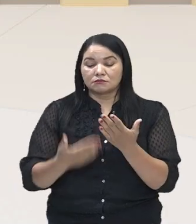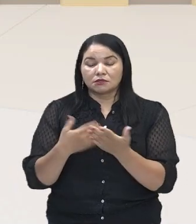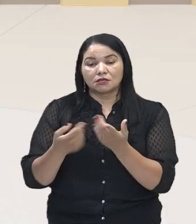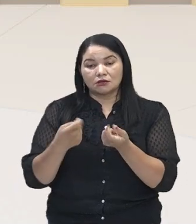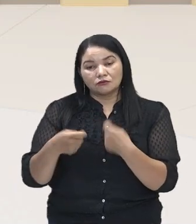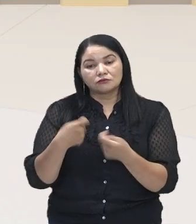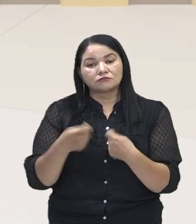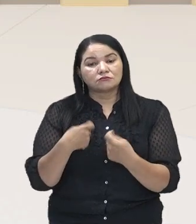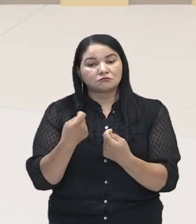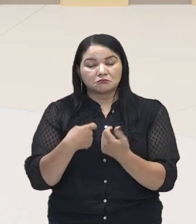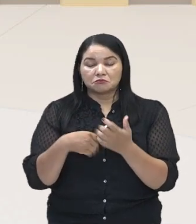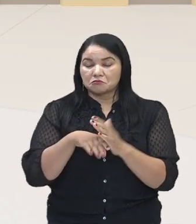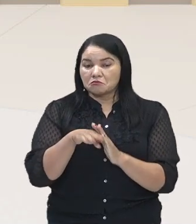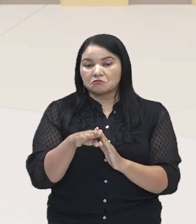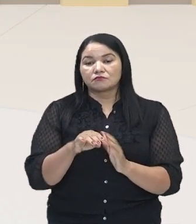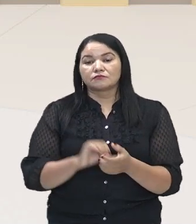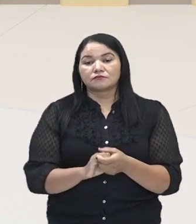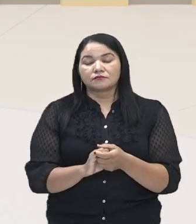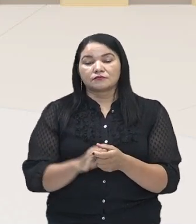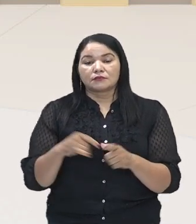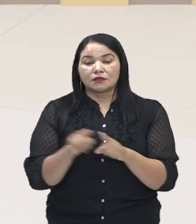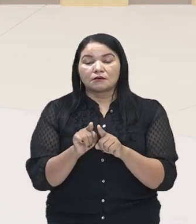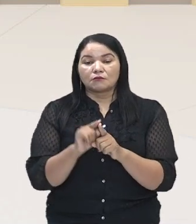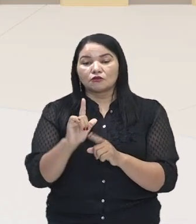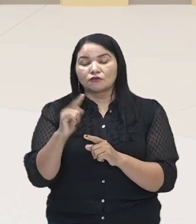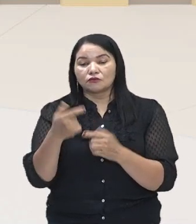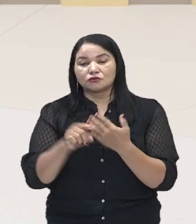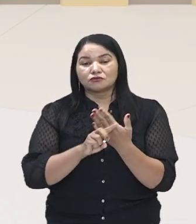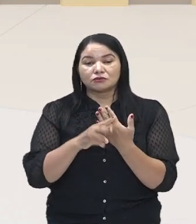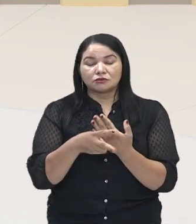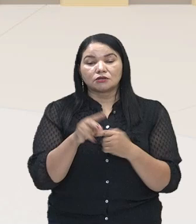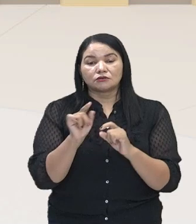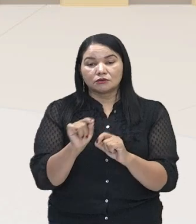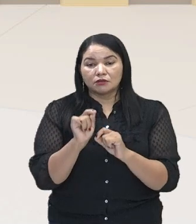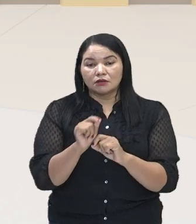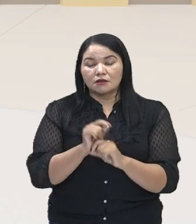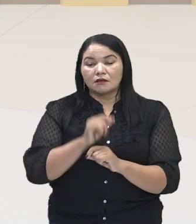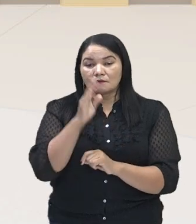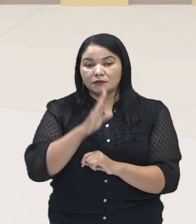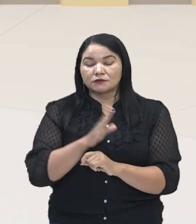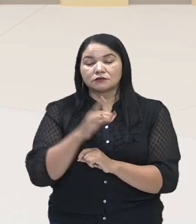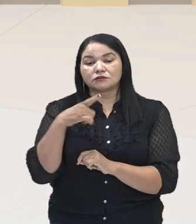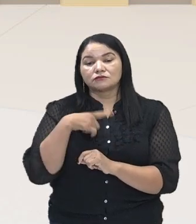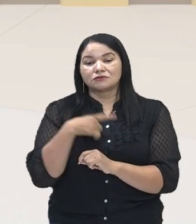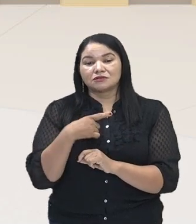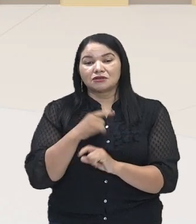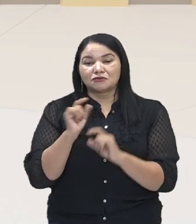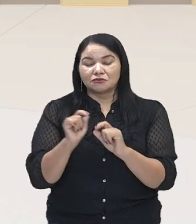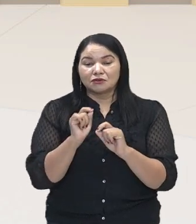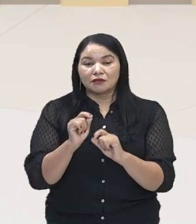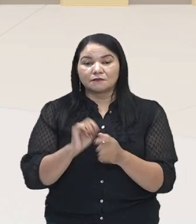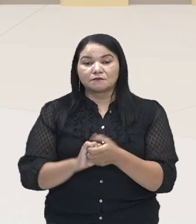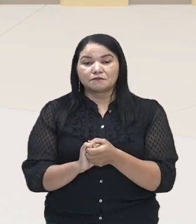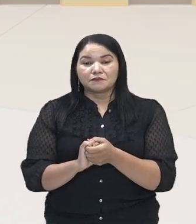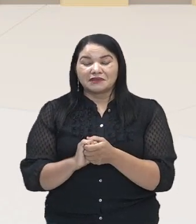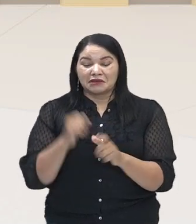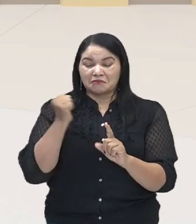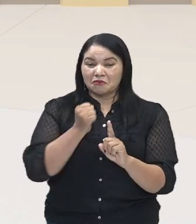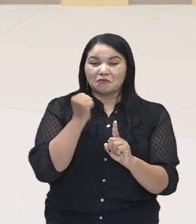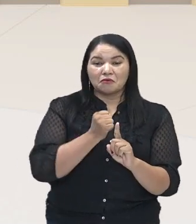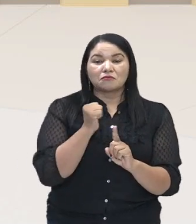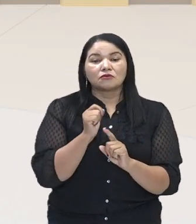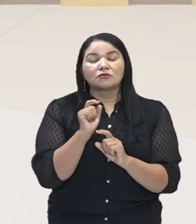Também nós temos outras consequências, que no Brasil teve a alta de homicídios ali em 2016,